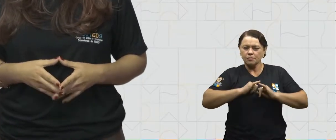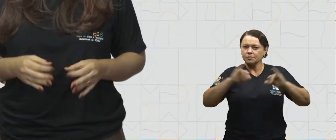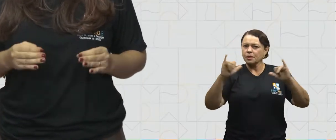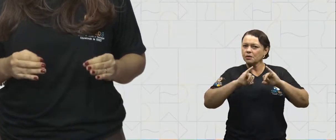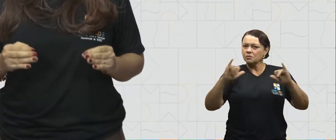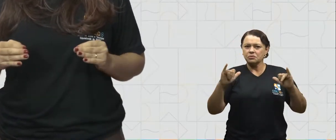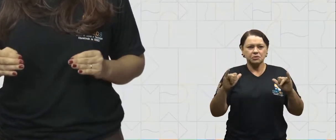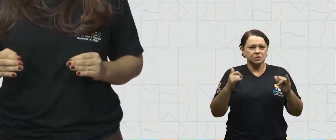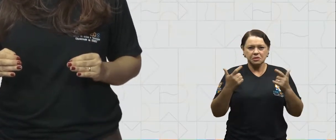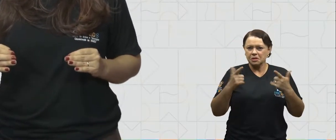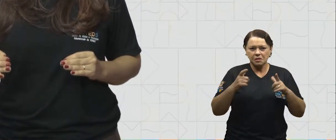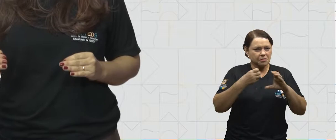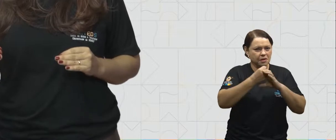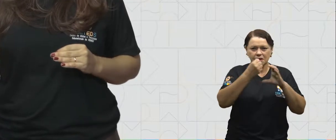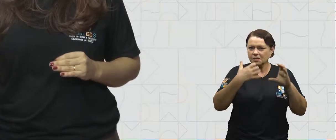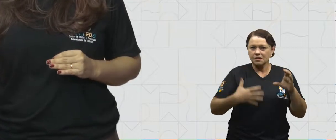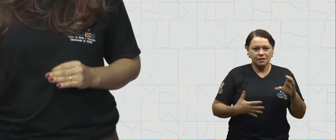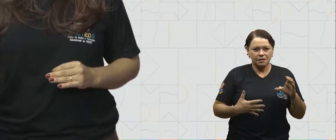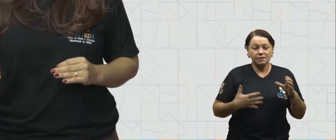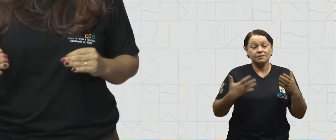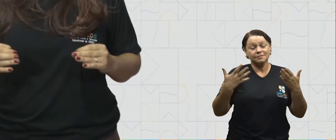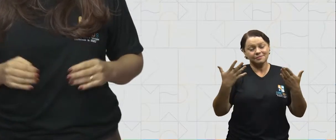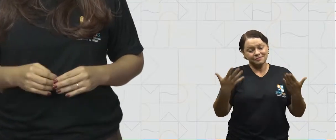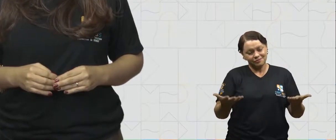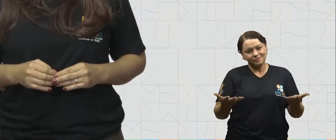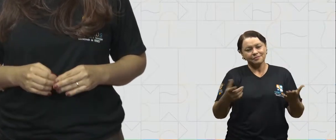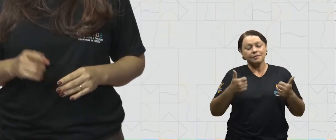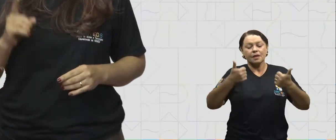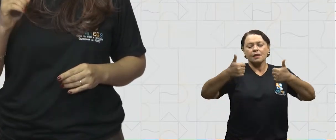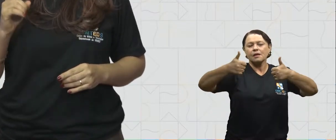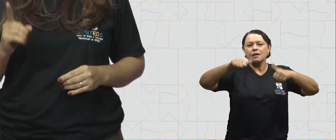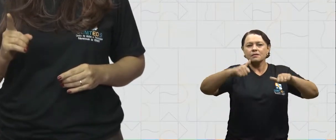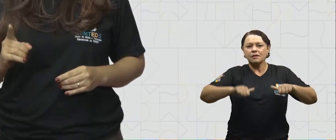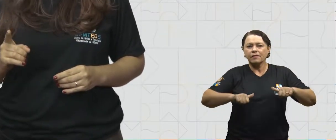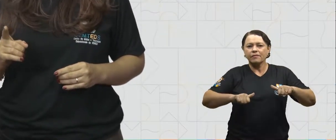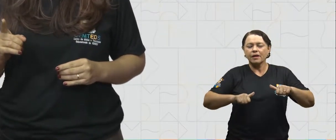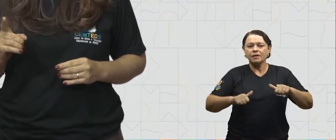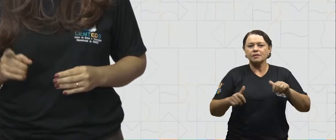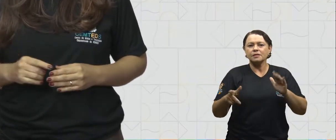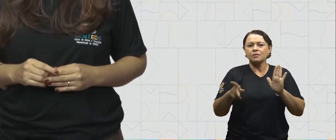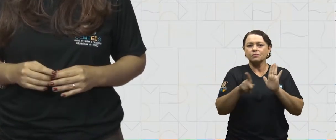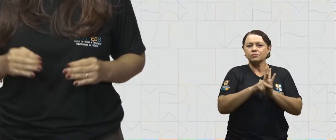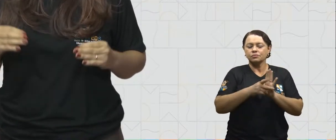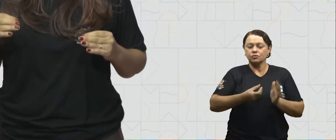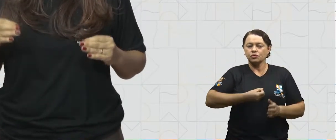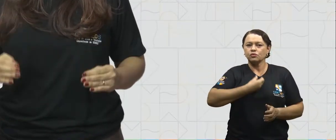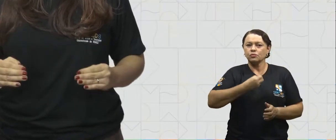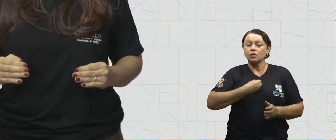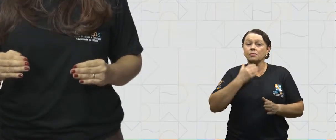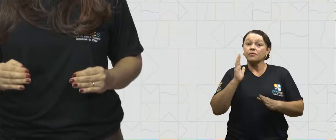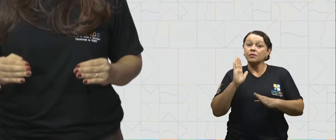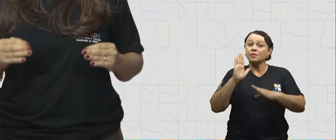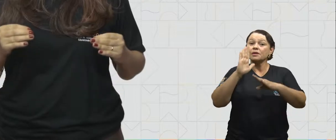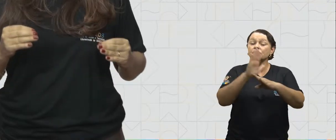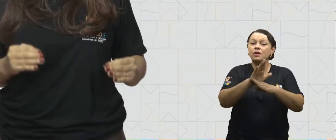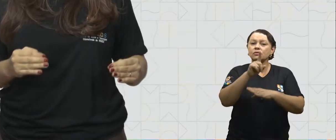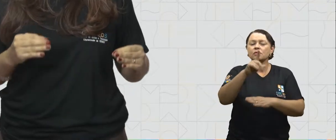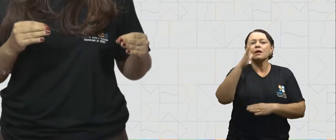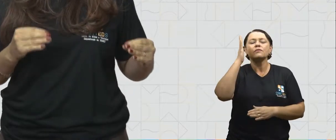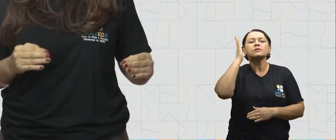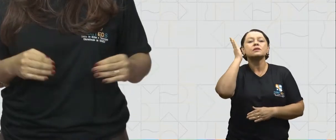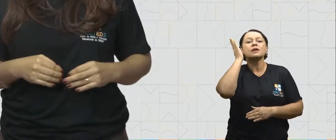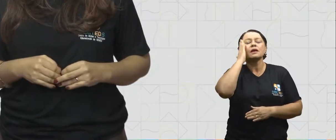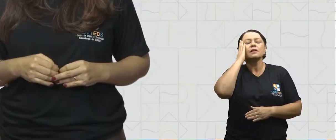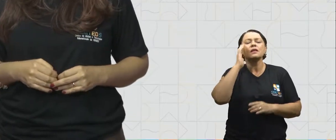é, essa análise feita sobre o poema foi para ajudar você, aluno e aluna, a entender o que